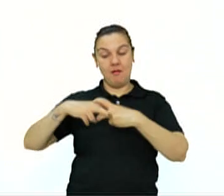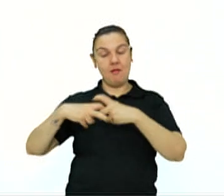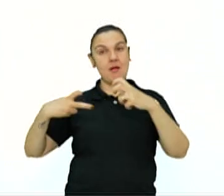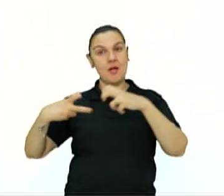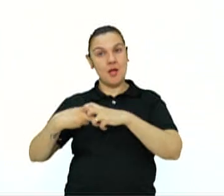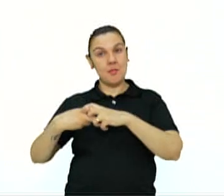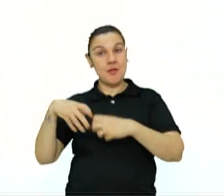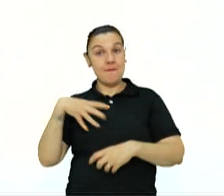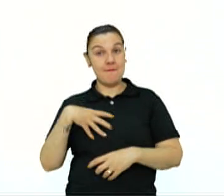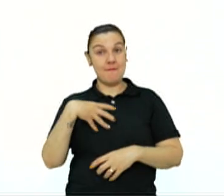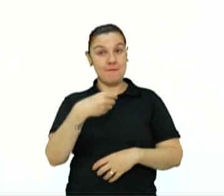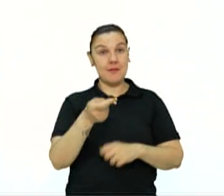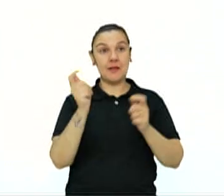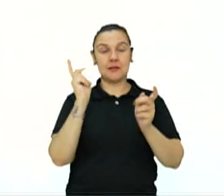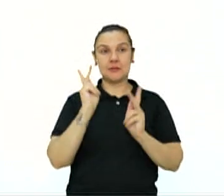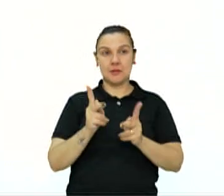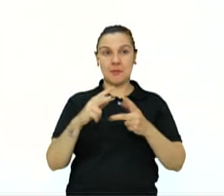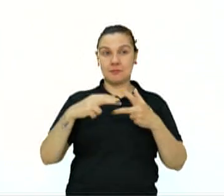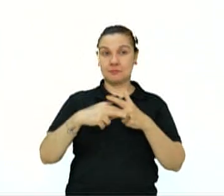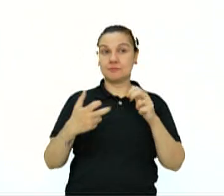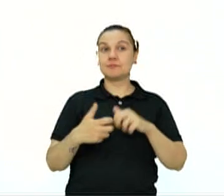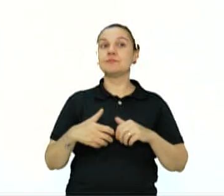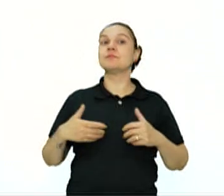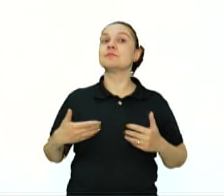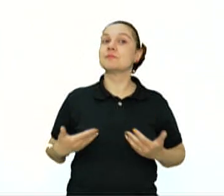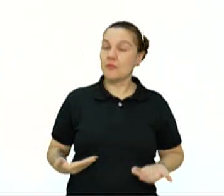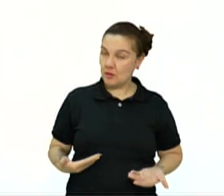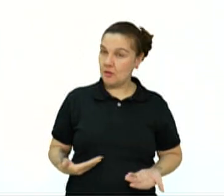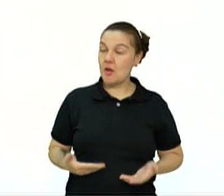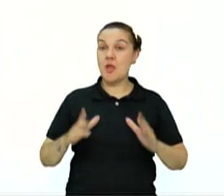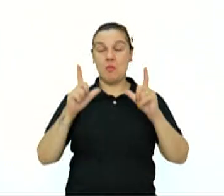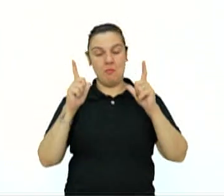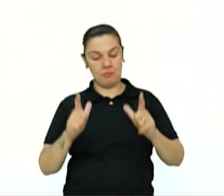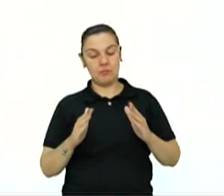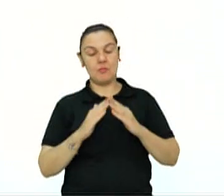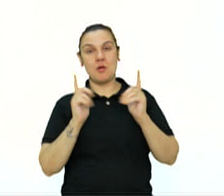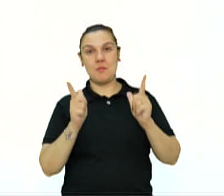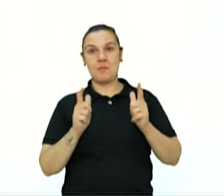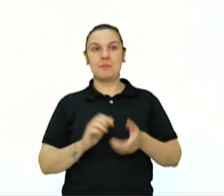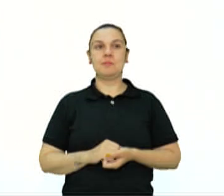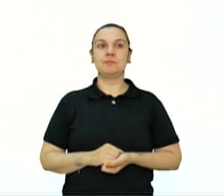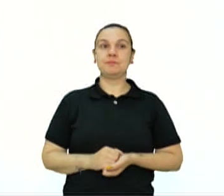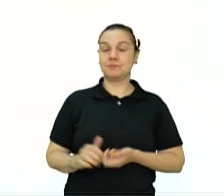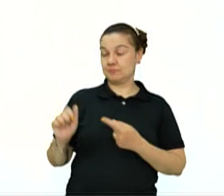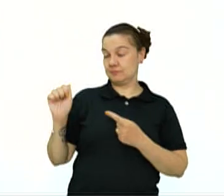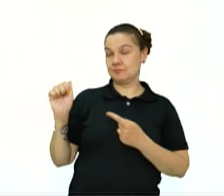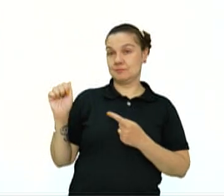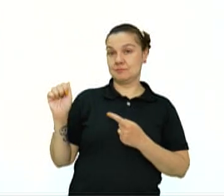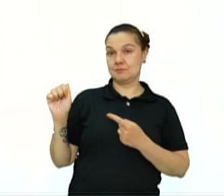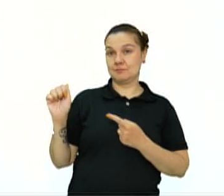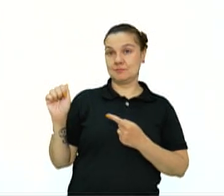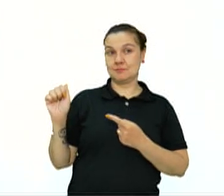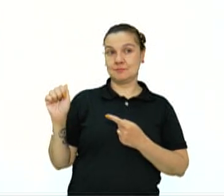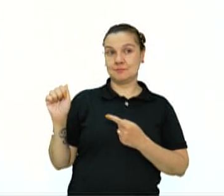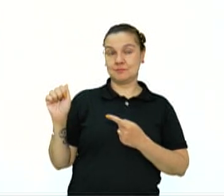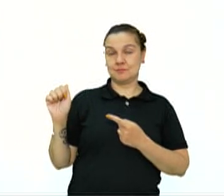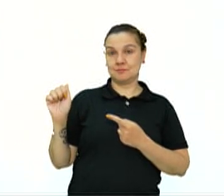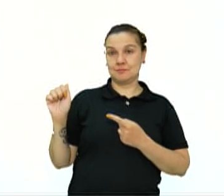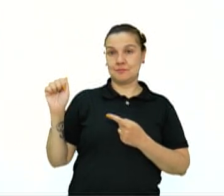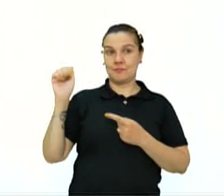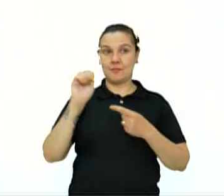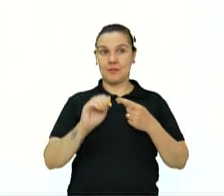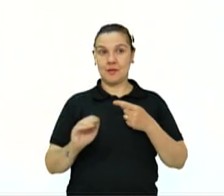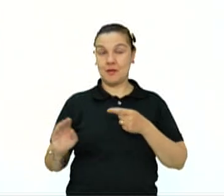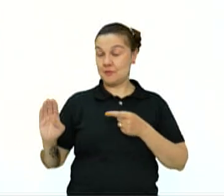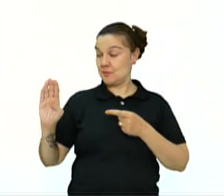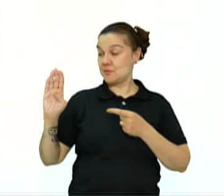reproduzir, deixar descendentes férteis e que podem habitar a mesma área? Alternativa A, nós chamamos isso de